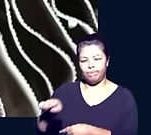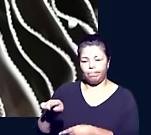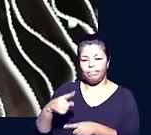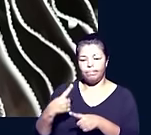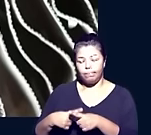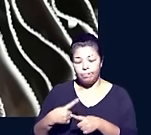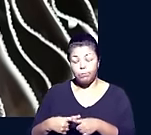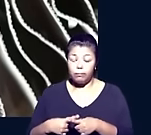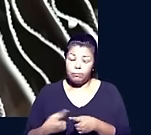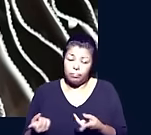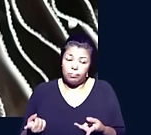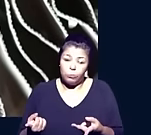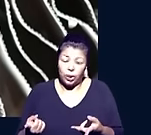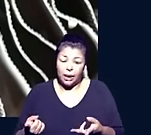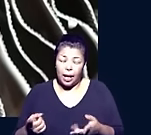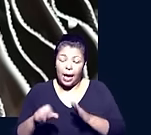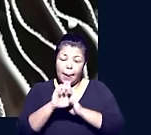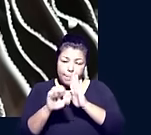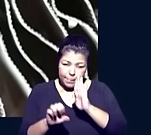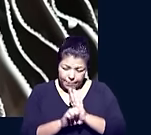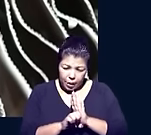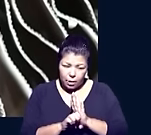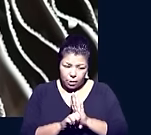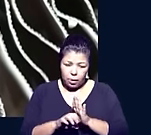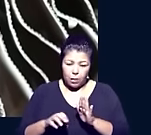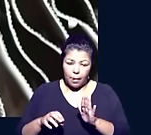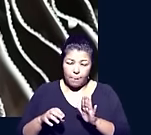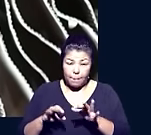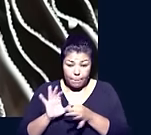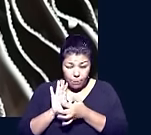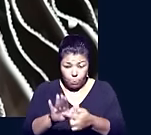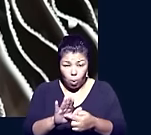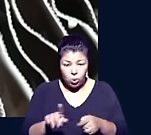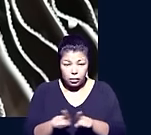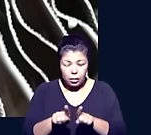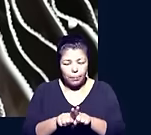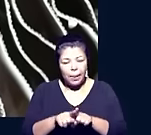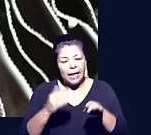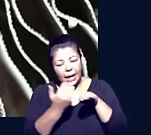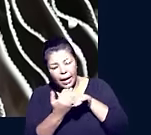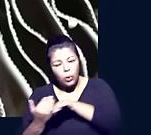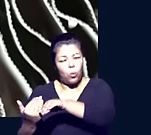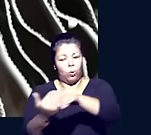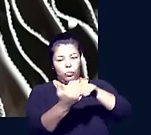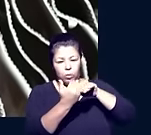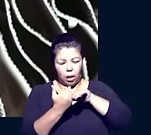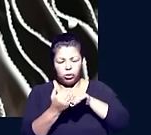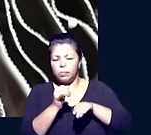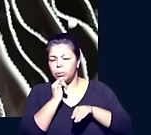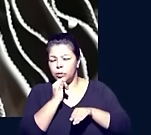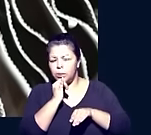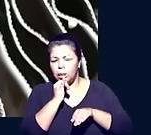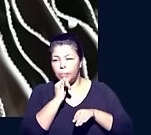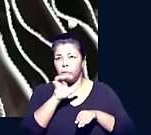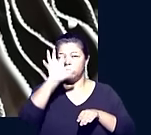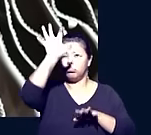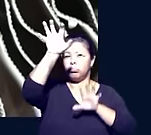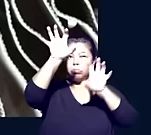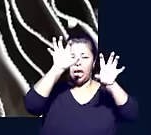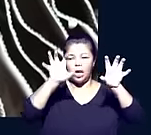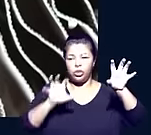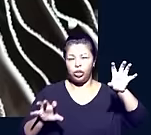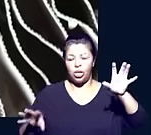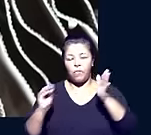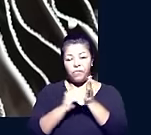se mostram claramente na na igualdade de condições né aquelas regiões mais desequilibradas com menos